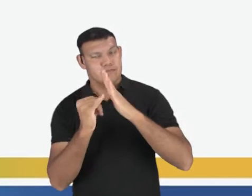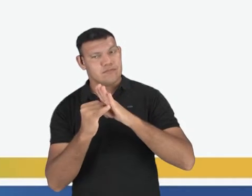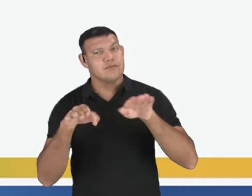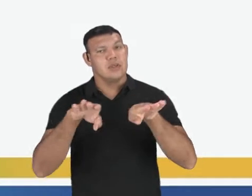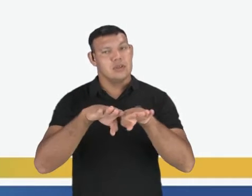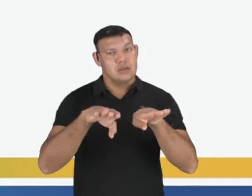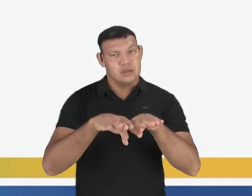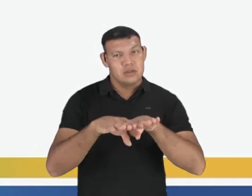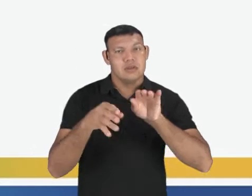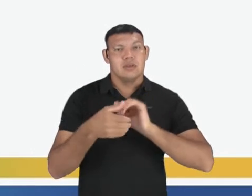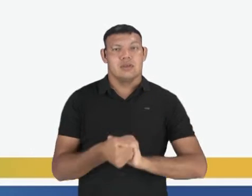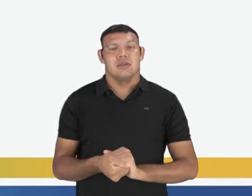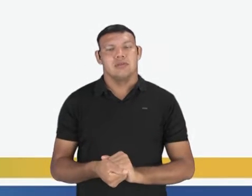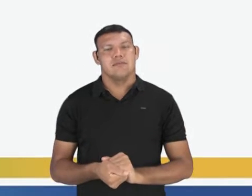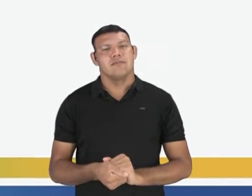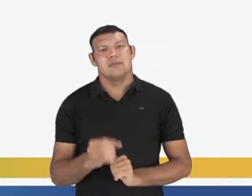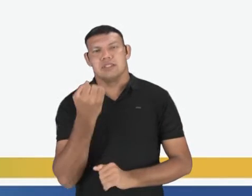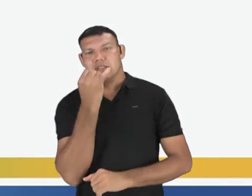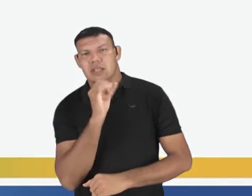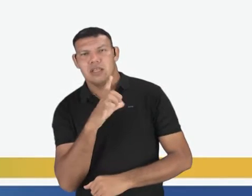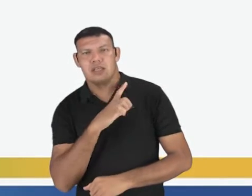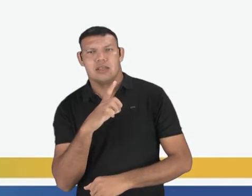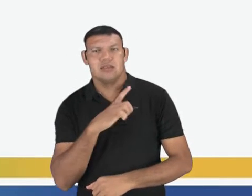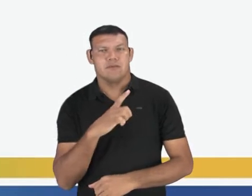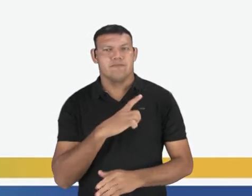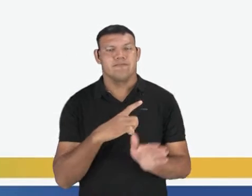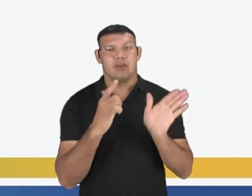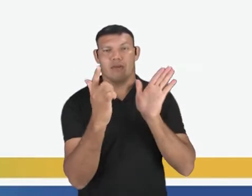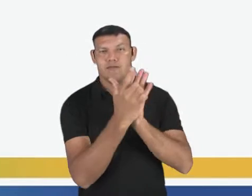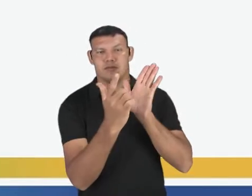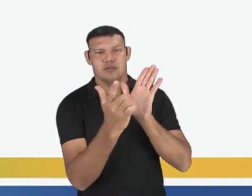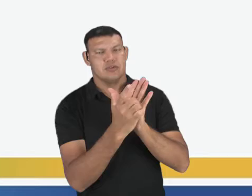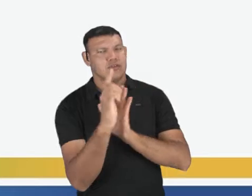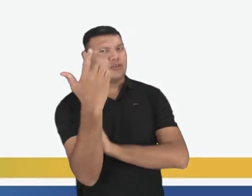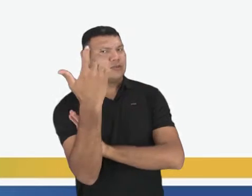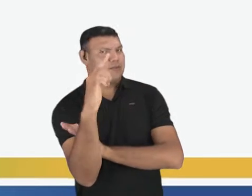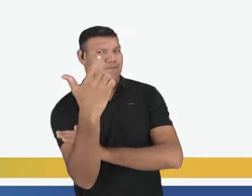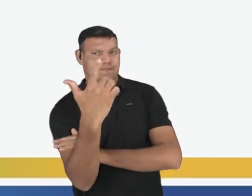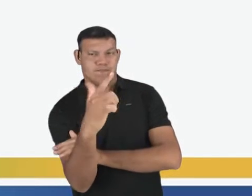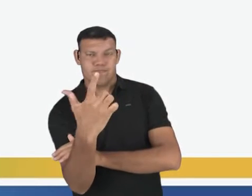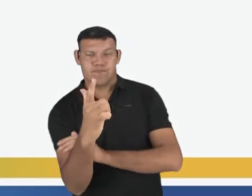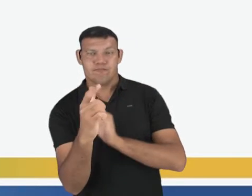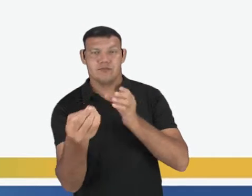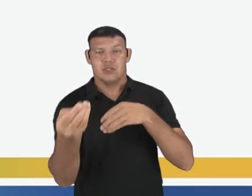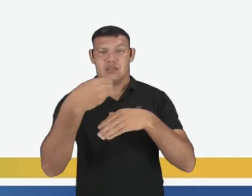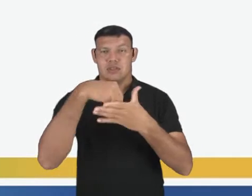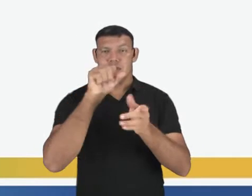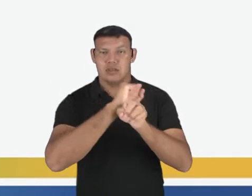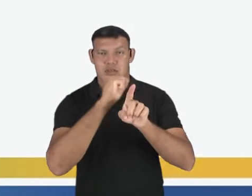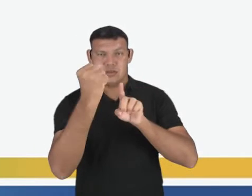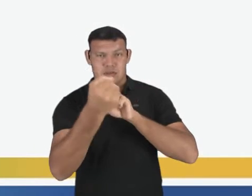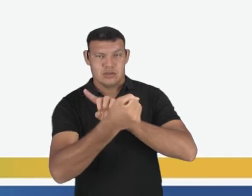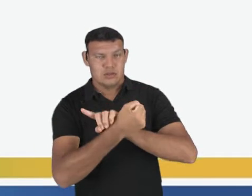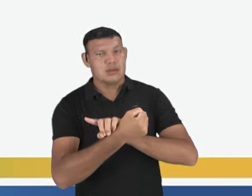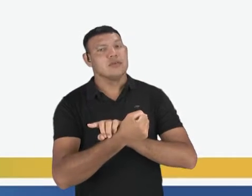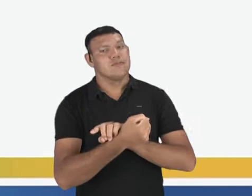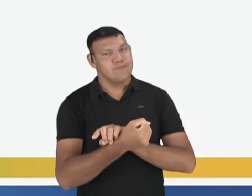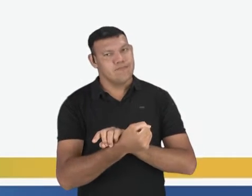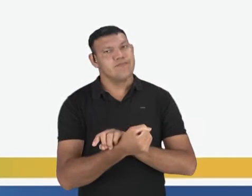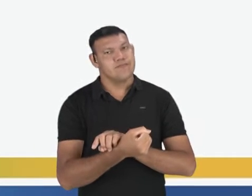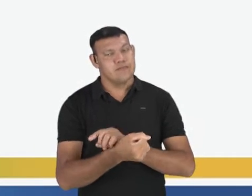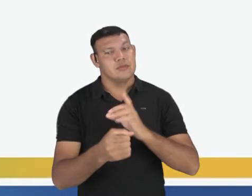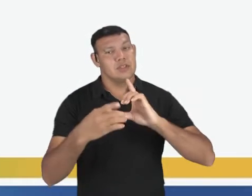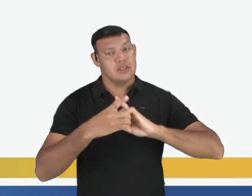a gente tem, assim, algumas instituições que não estão exercendo, de fato, o papel dela na sociedade, claro que esse